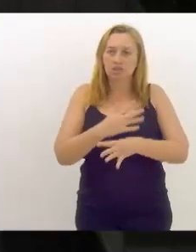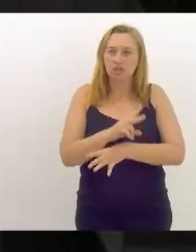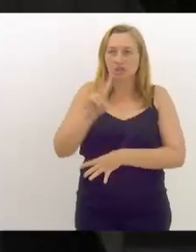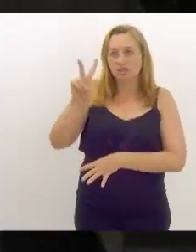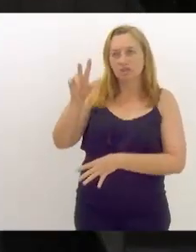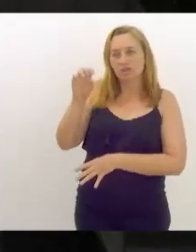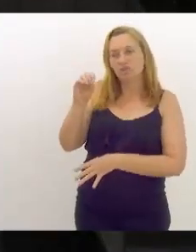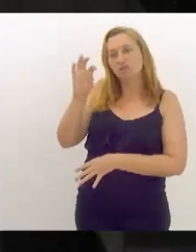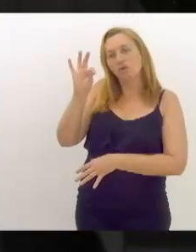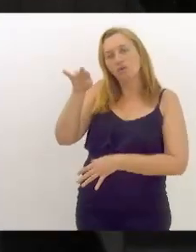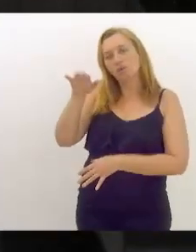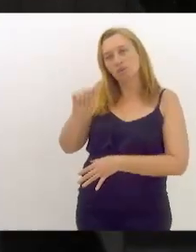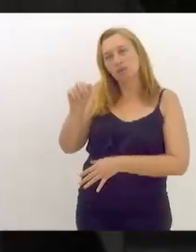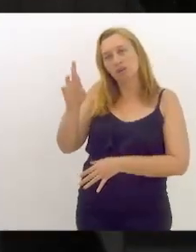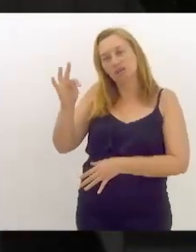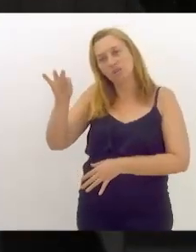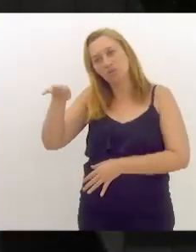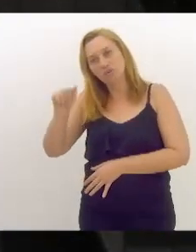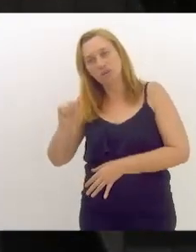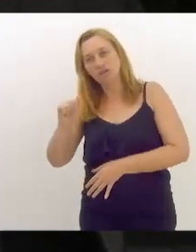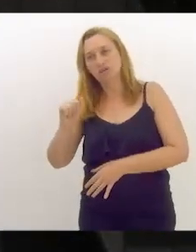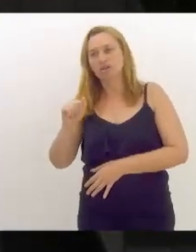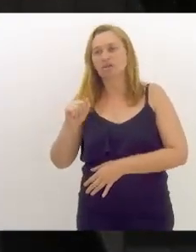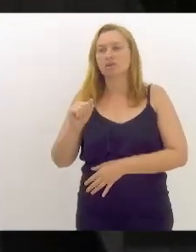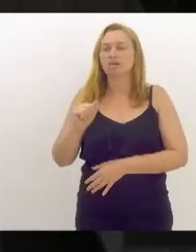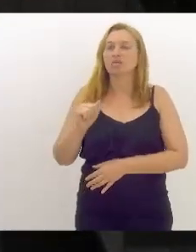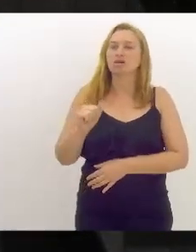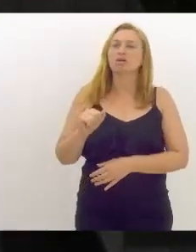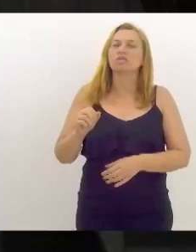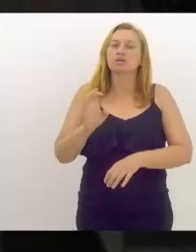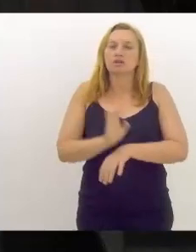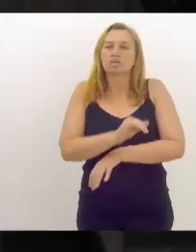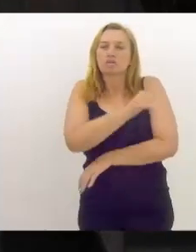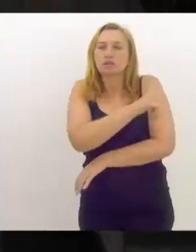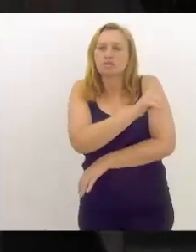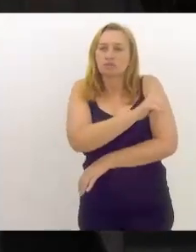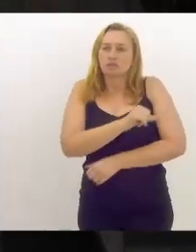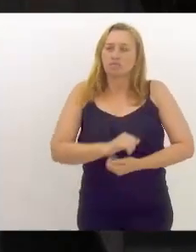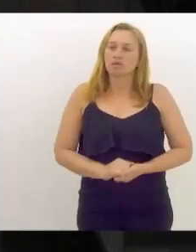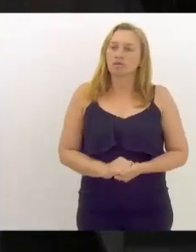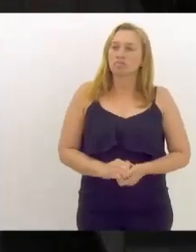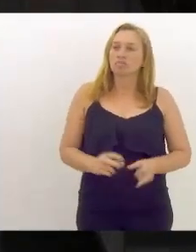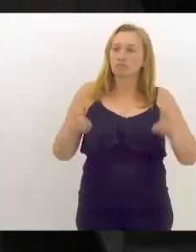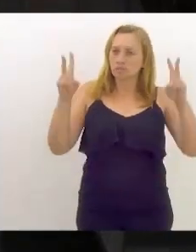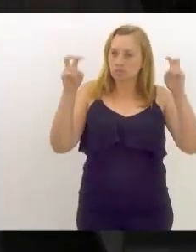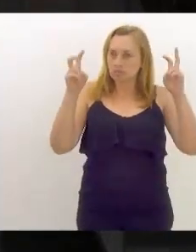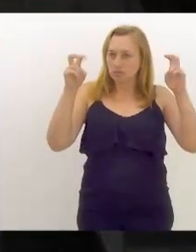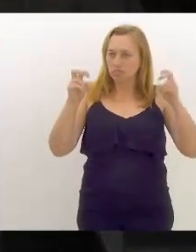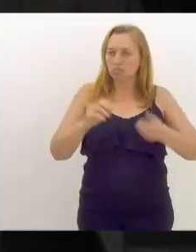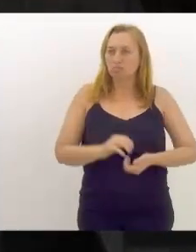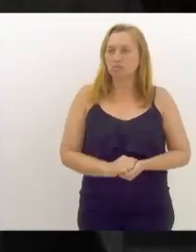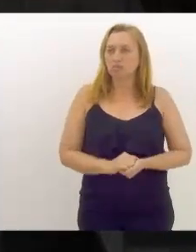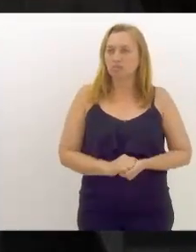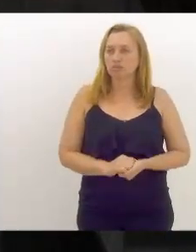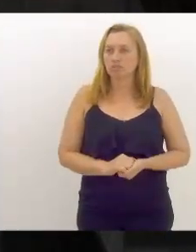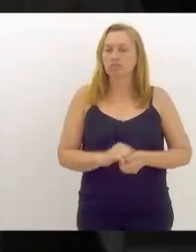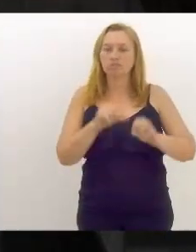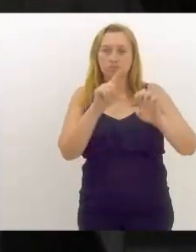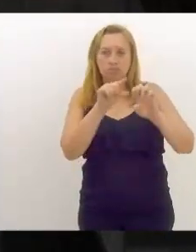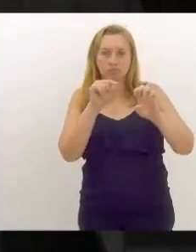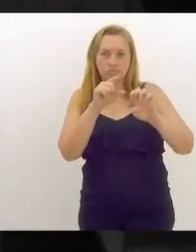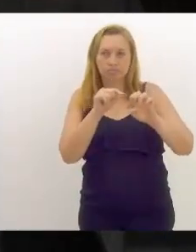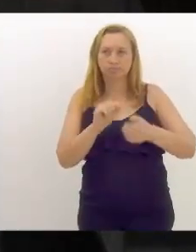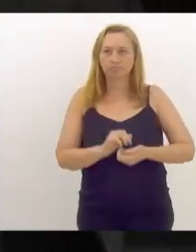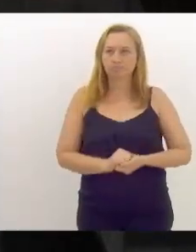Redonda, para o sul fluminense, o estado do Rio de Janeiro, na questão da empregabilidade.